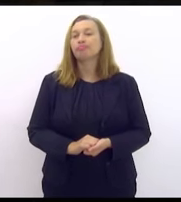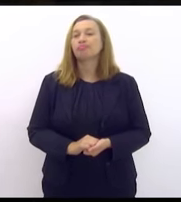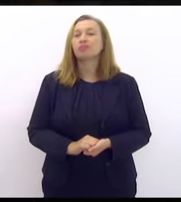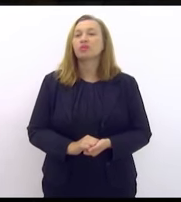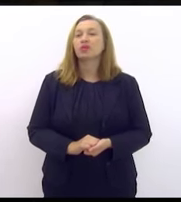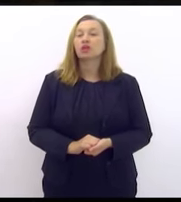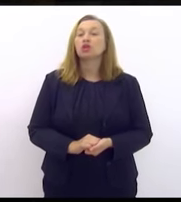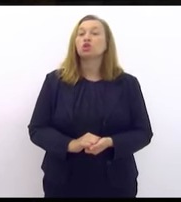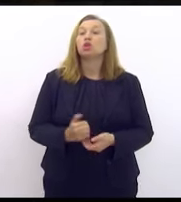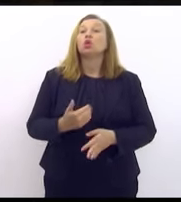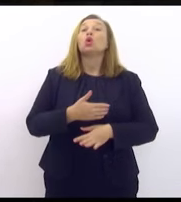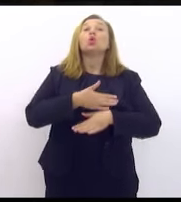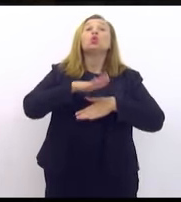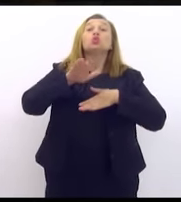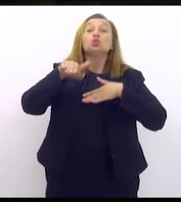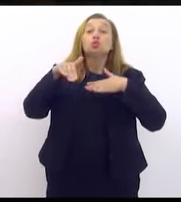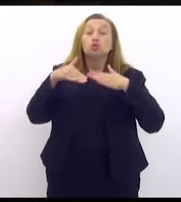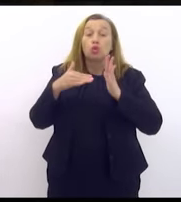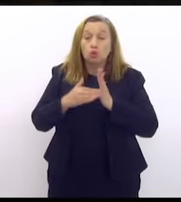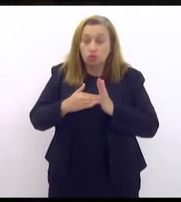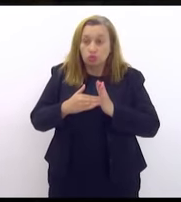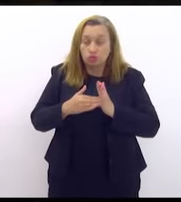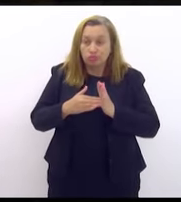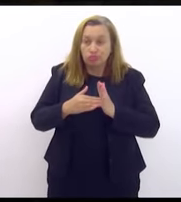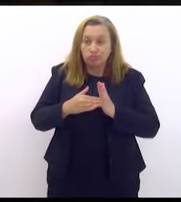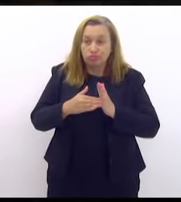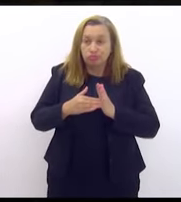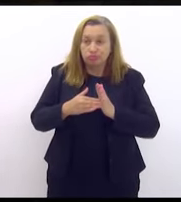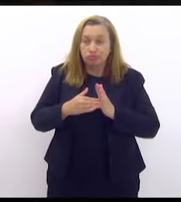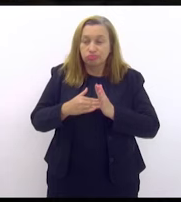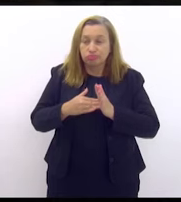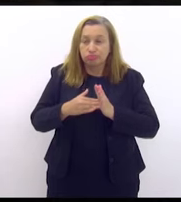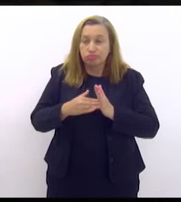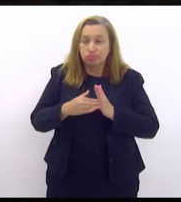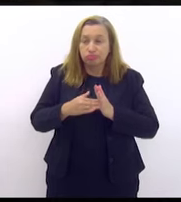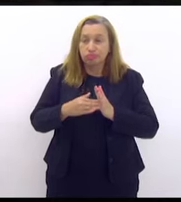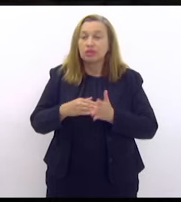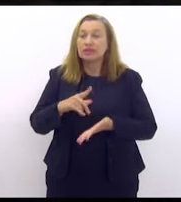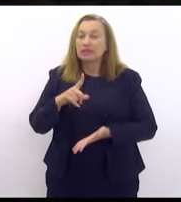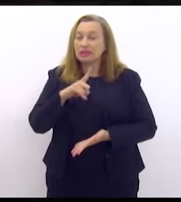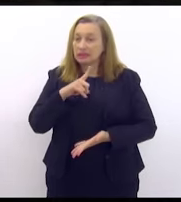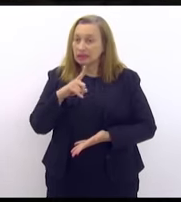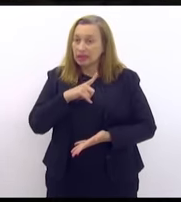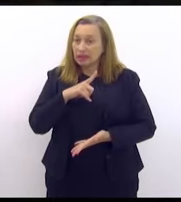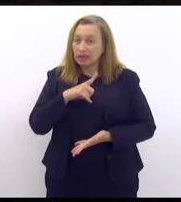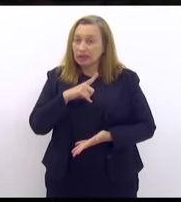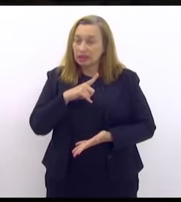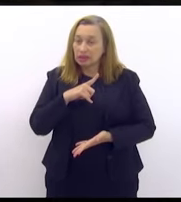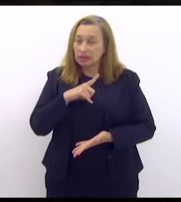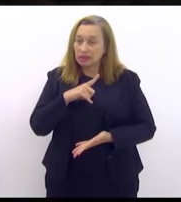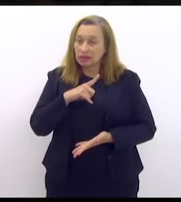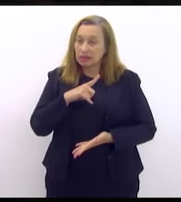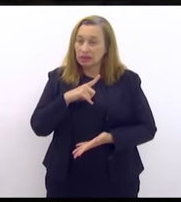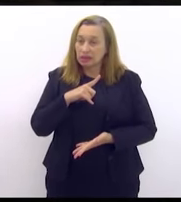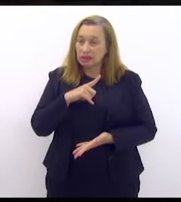que todo aquele que tem a certidão positiva de